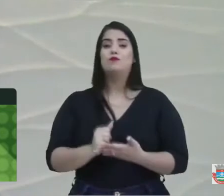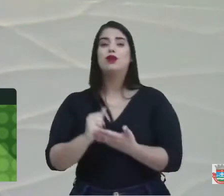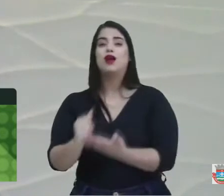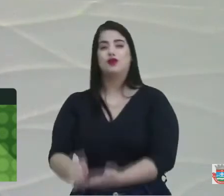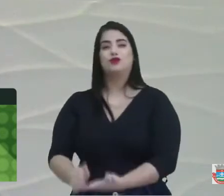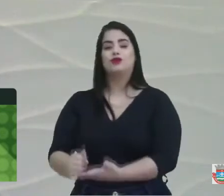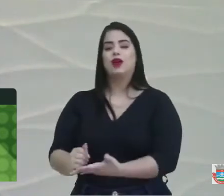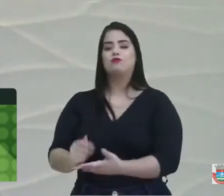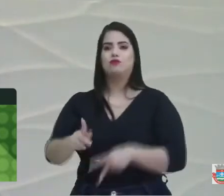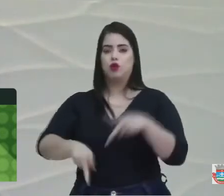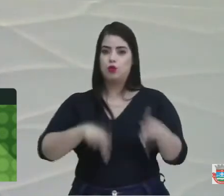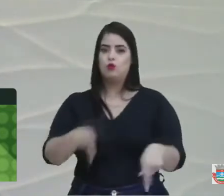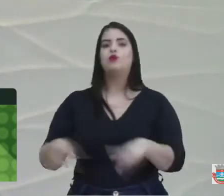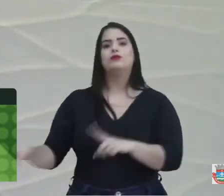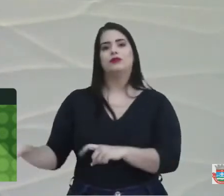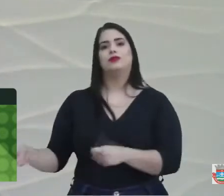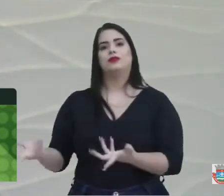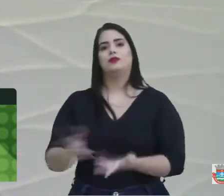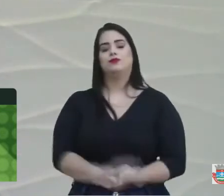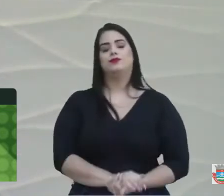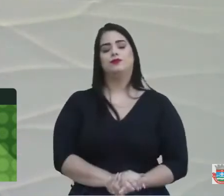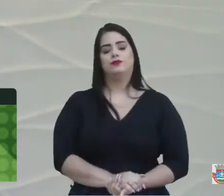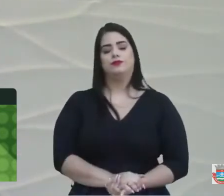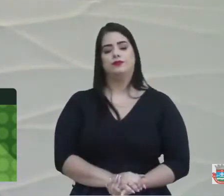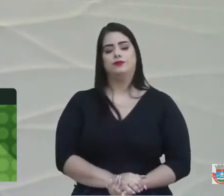carros estar abastecendo as comunidades rurais. Então,